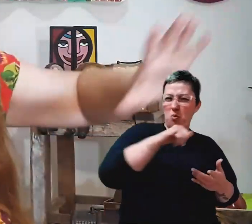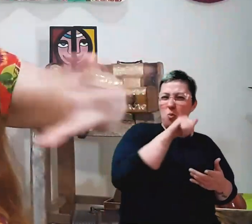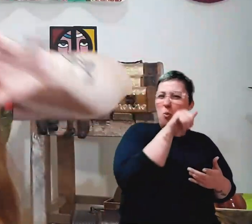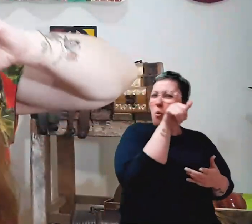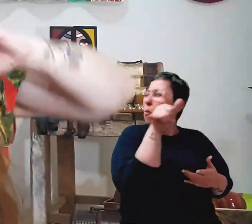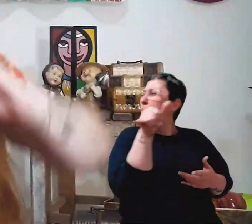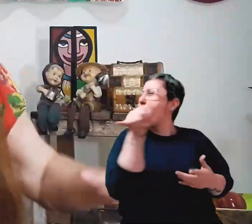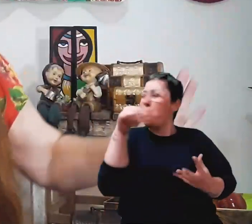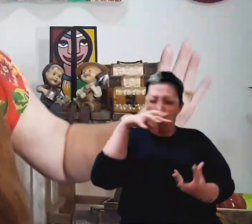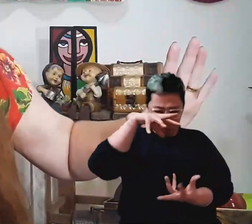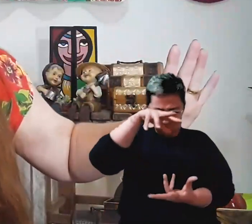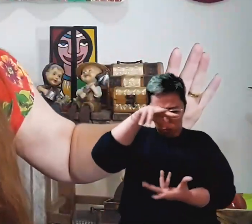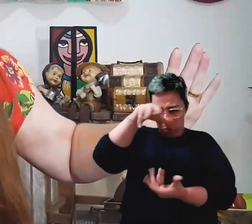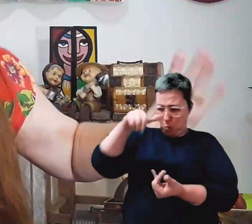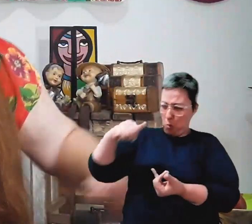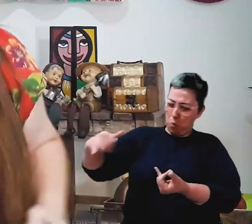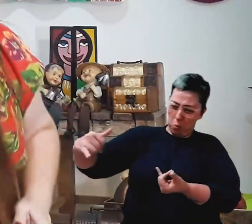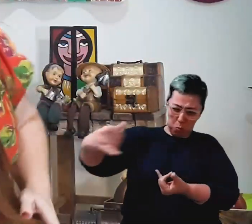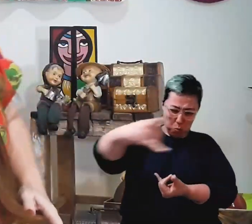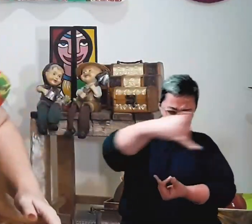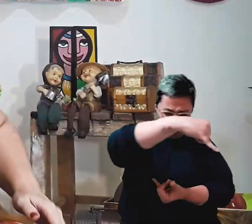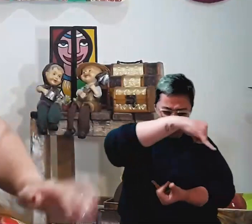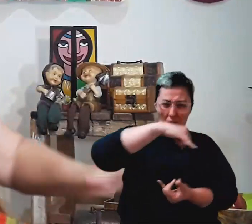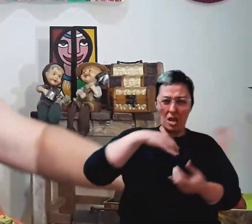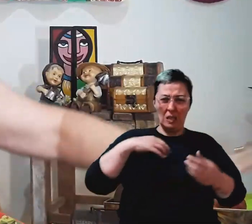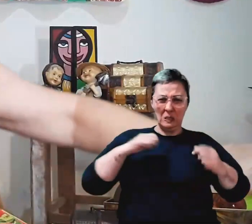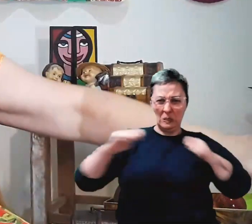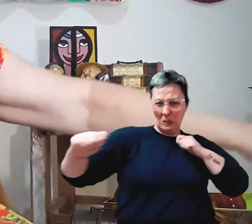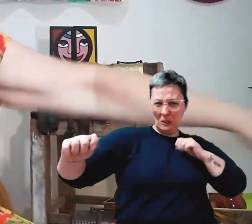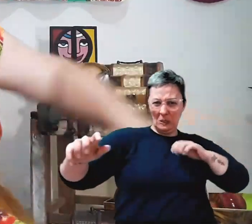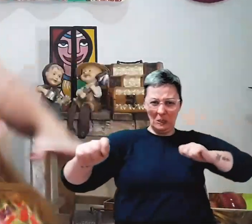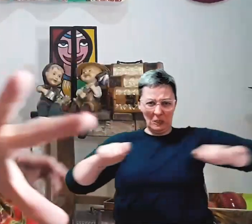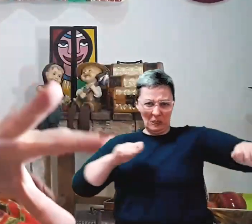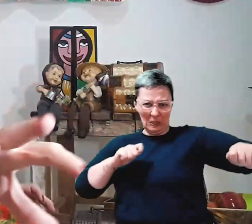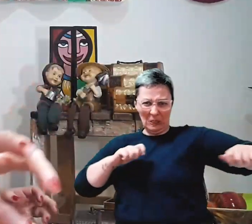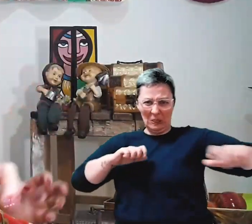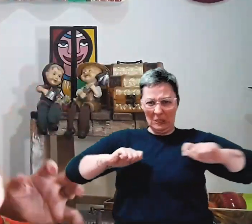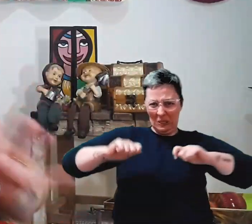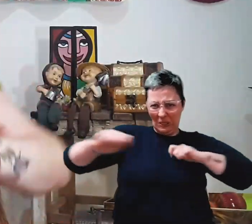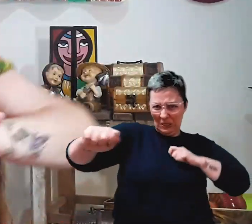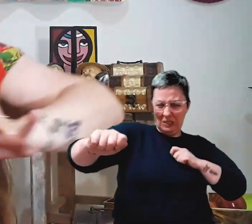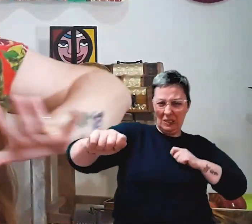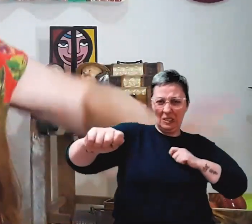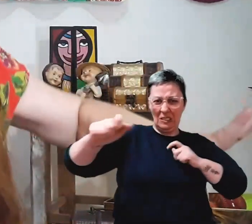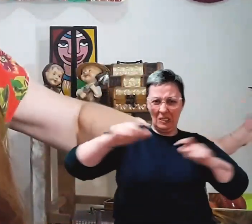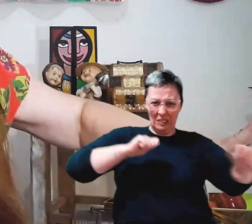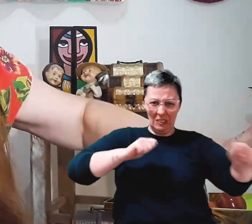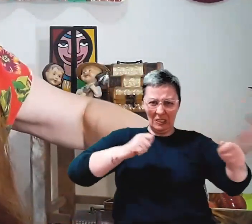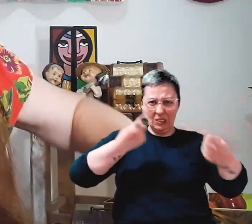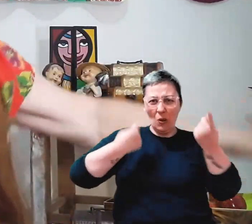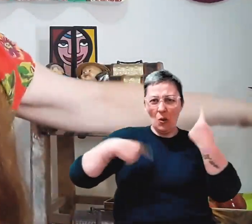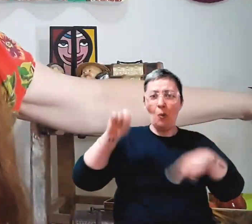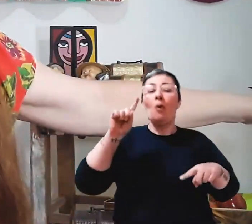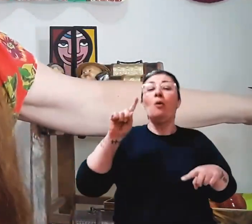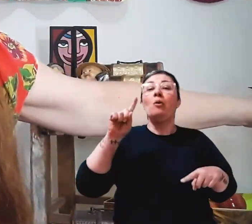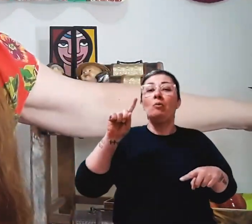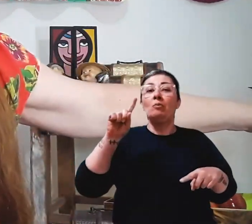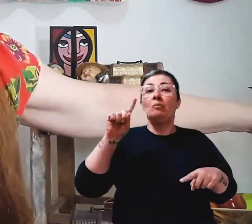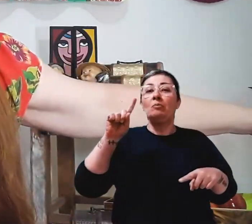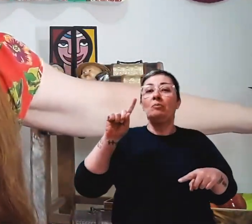todas as partes do mundo. Estica daqui, puxa daqui, estica colar e de repente ela se